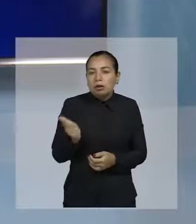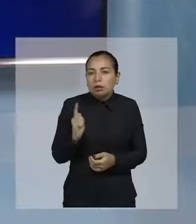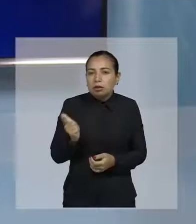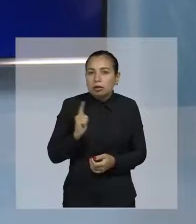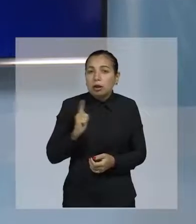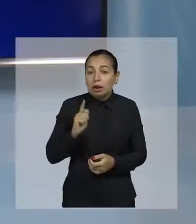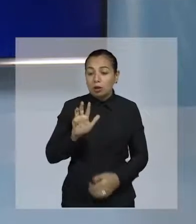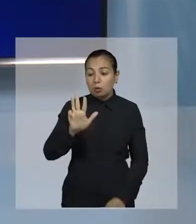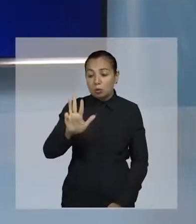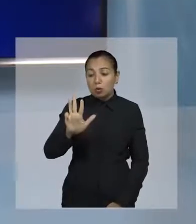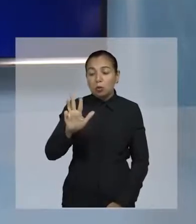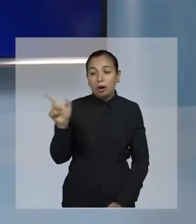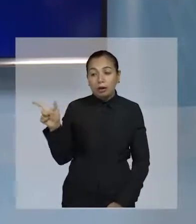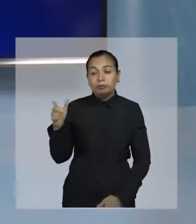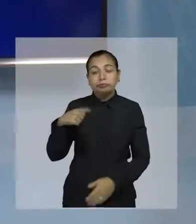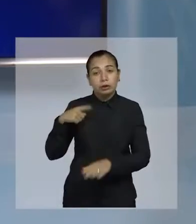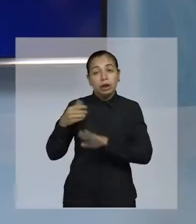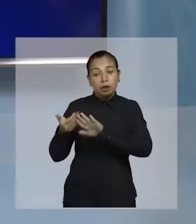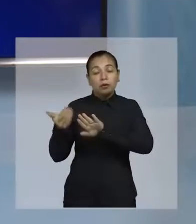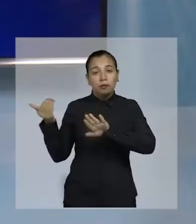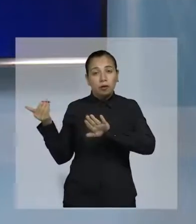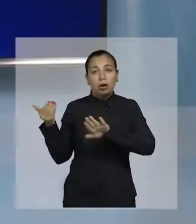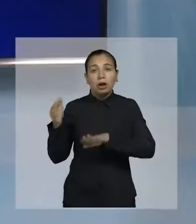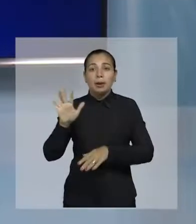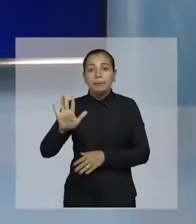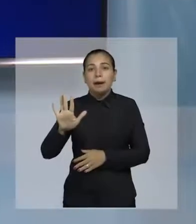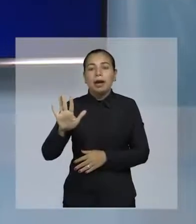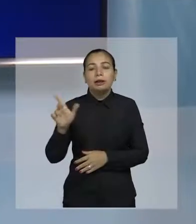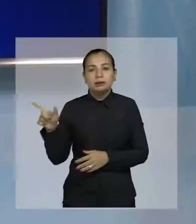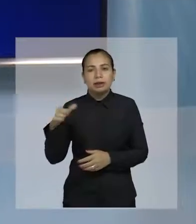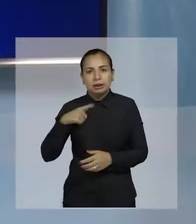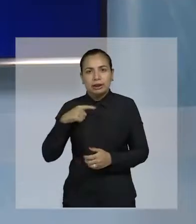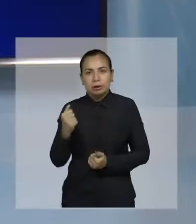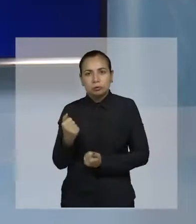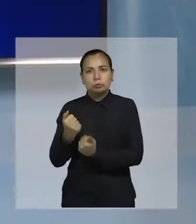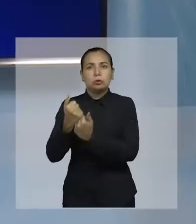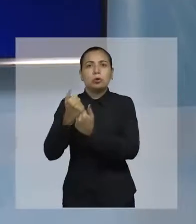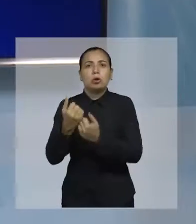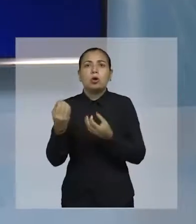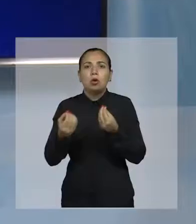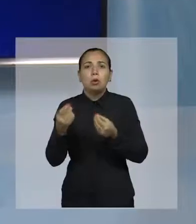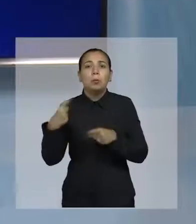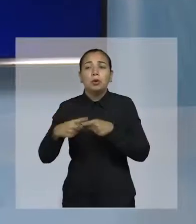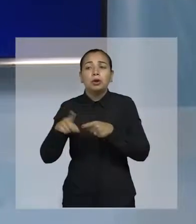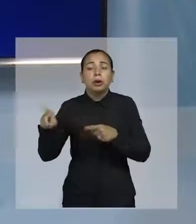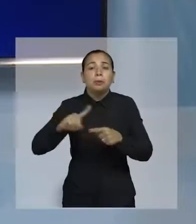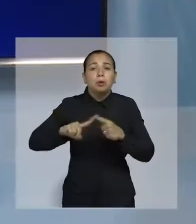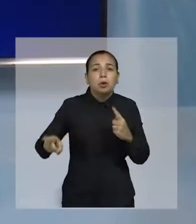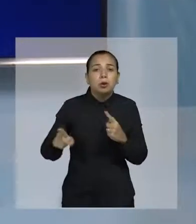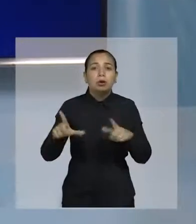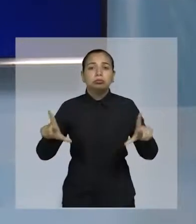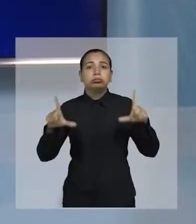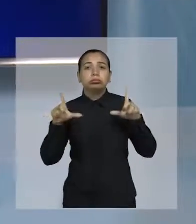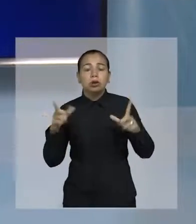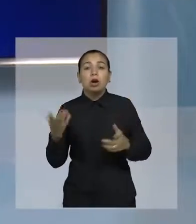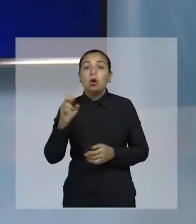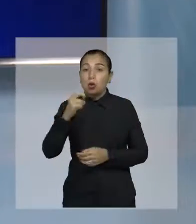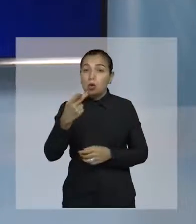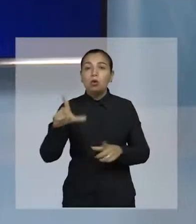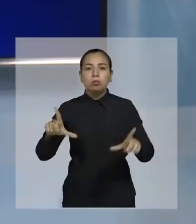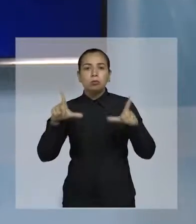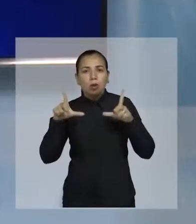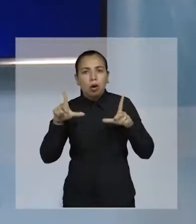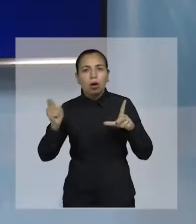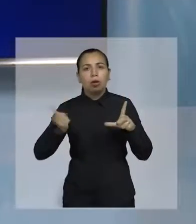o processo, mas há quem acha que ele não sustenta. Suas aparições na televisão, inclusive, têm demonstrado quão fraco,